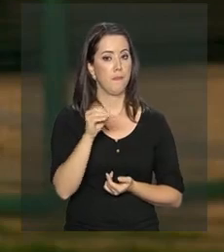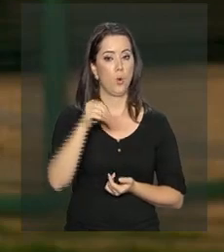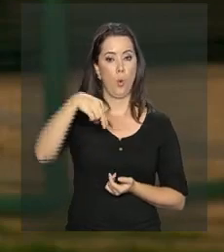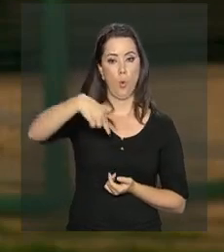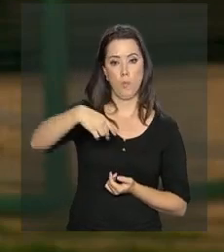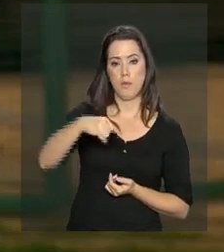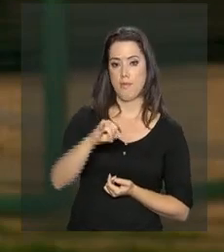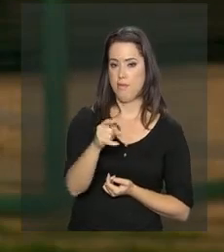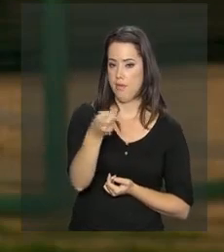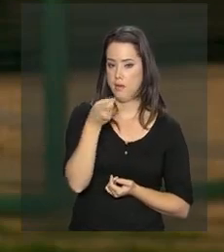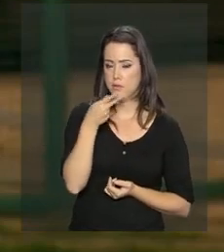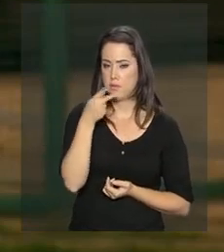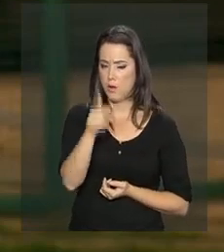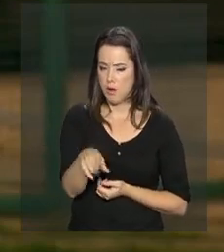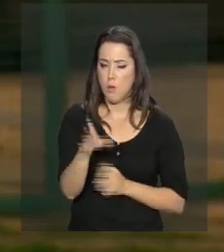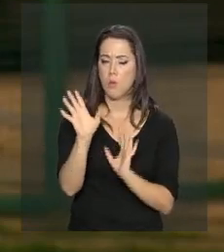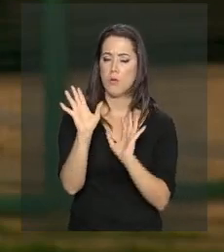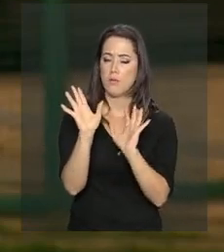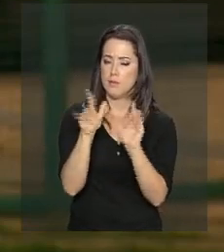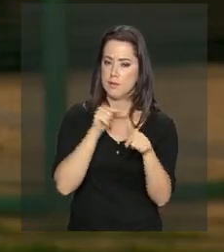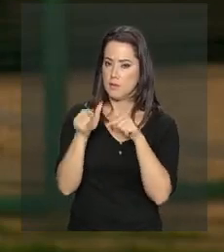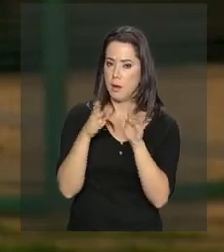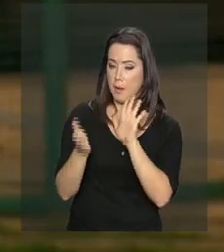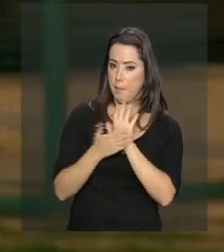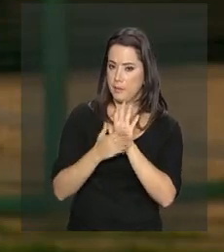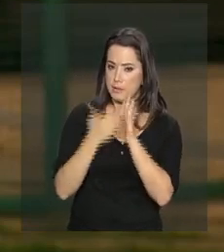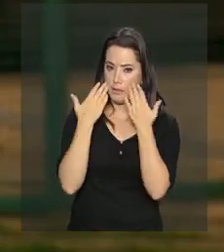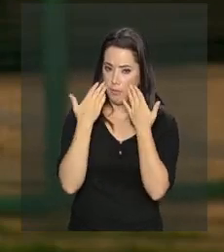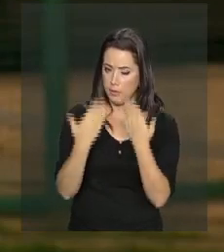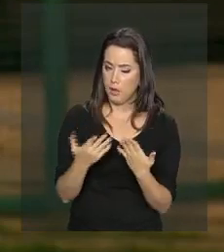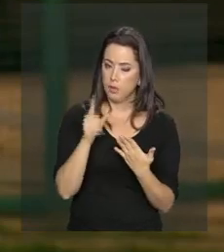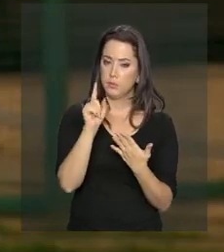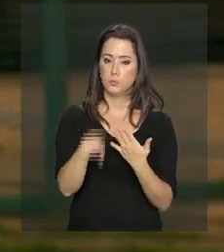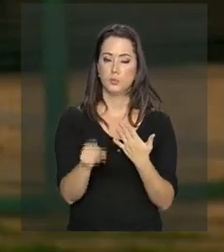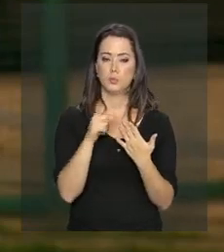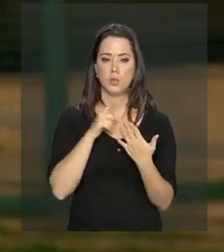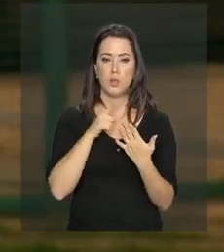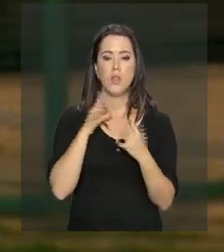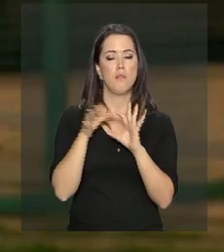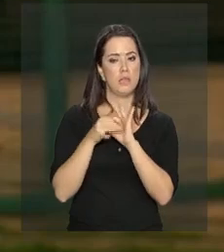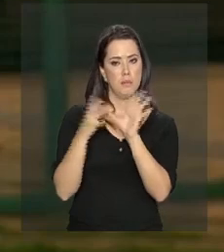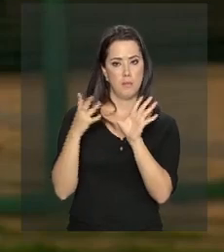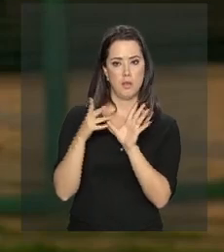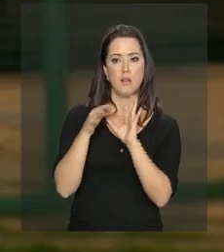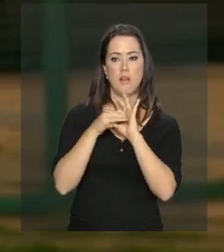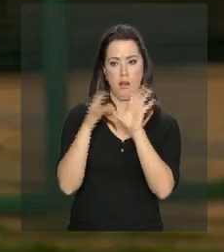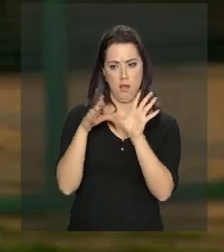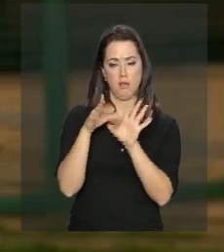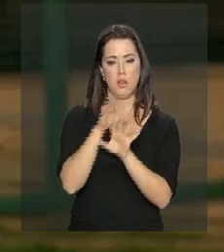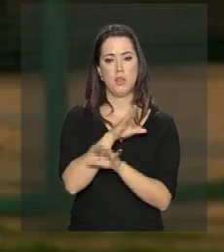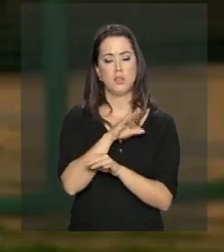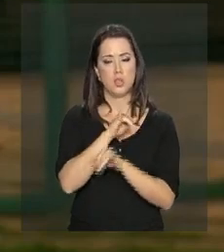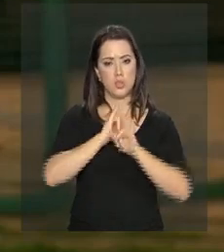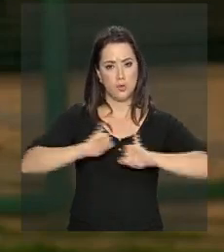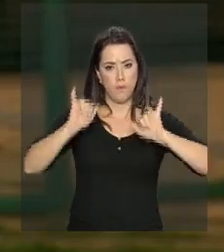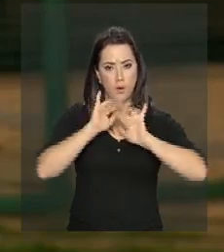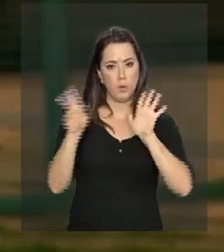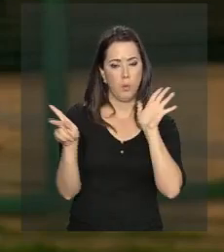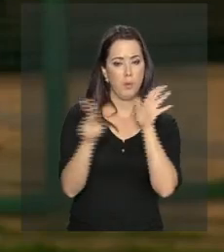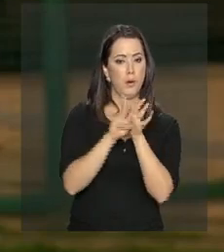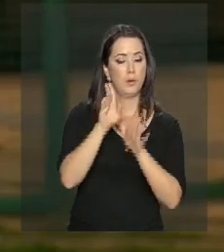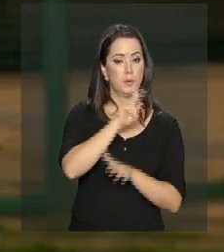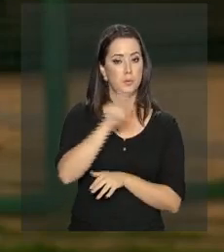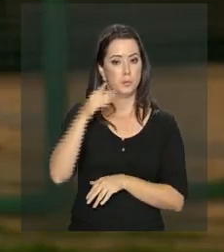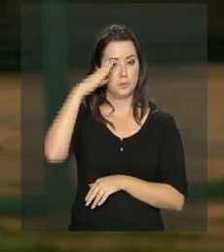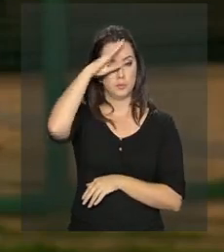inclusive que essa estrutura que foi apresentada é ela foi autorizada essa divulgação essa publicação pelo próprio presidente